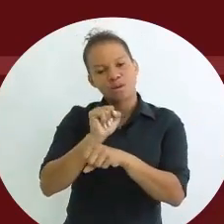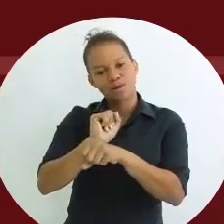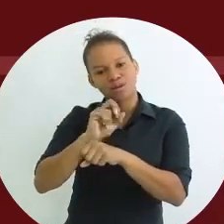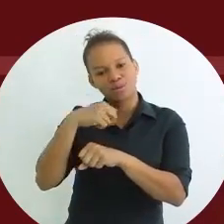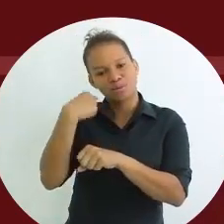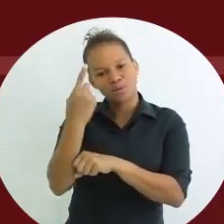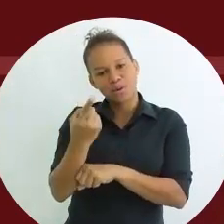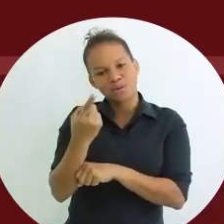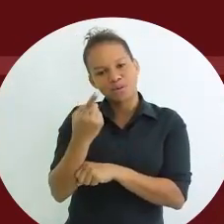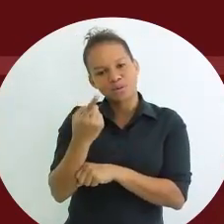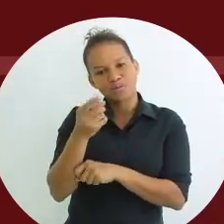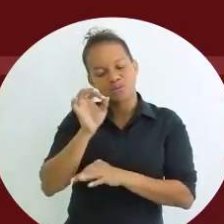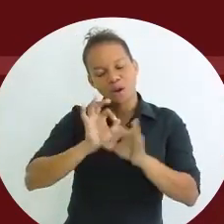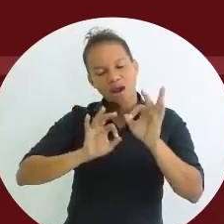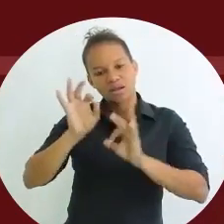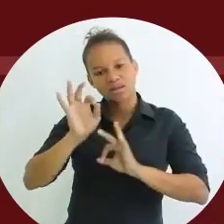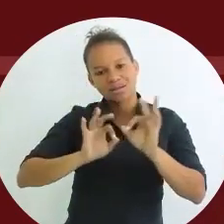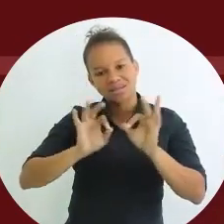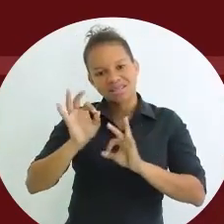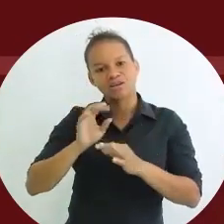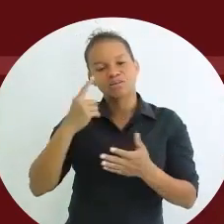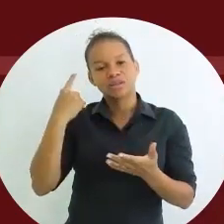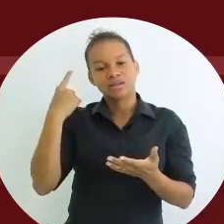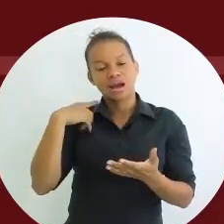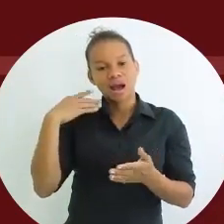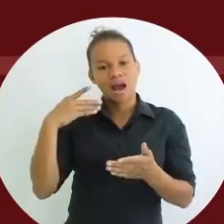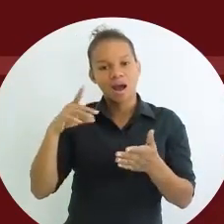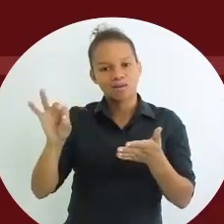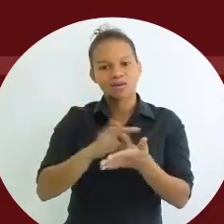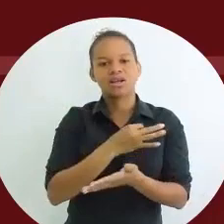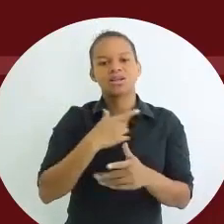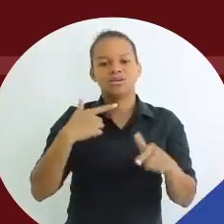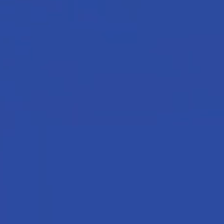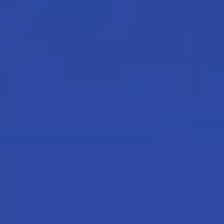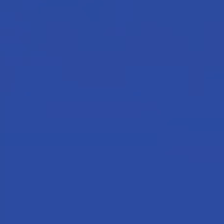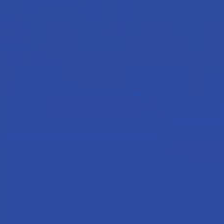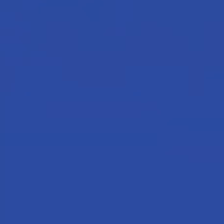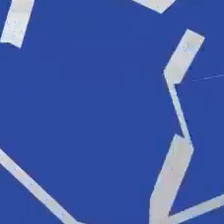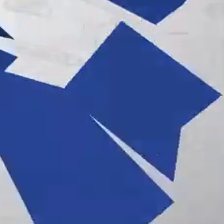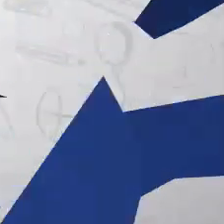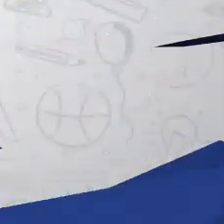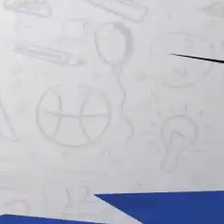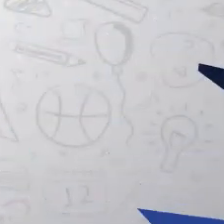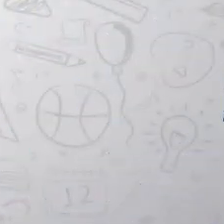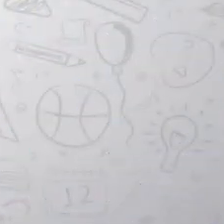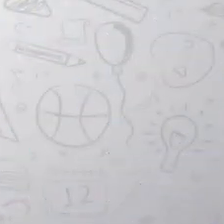no próximo, onde trataremos de permissão de trabalho. Até lá.